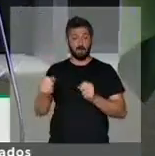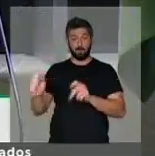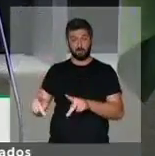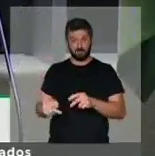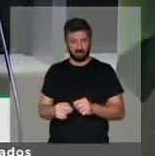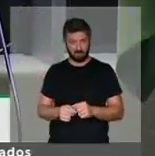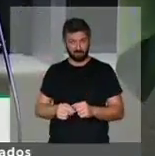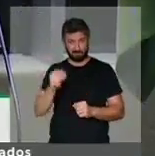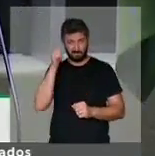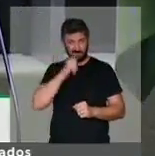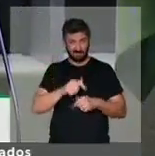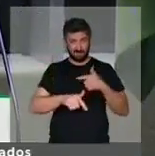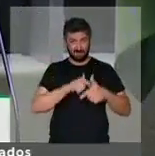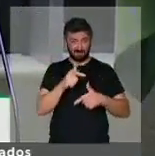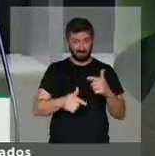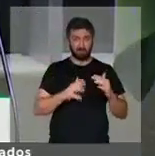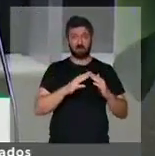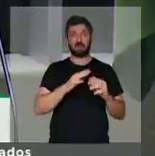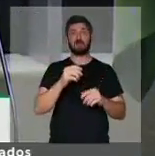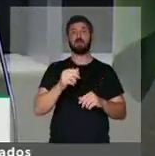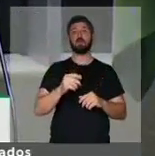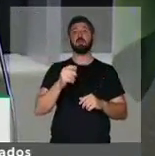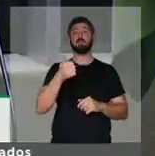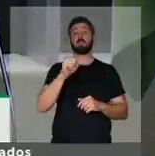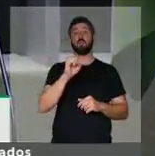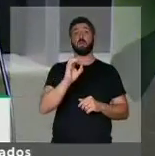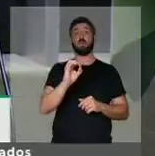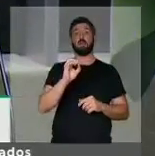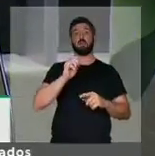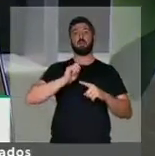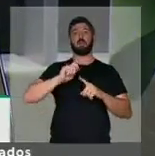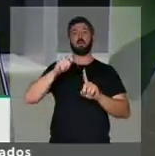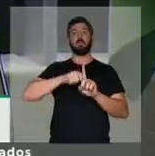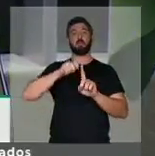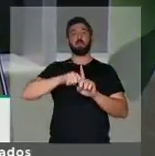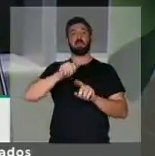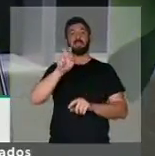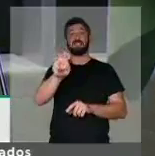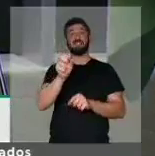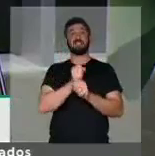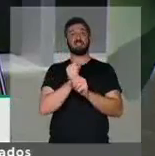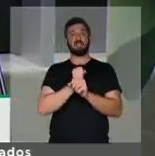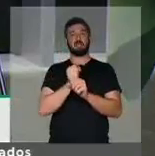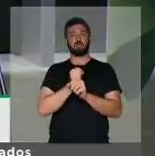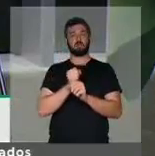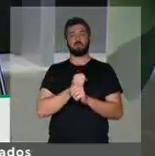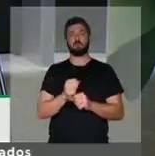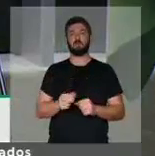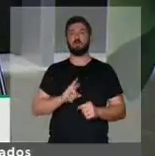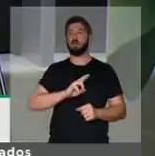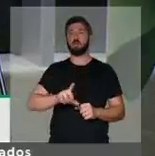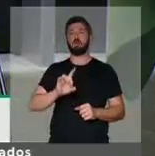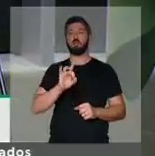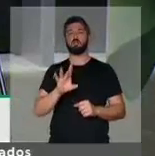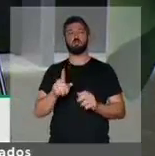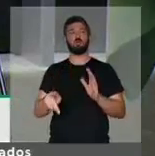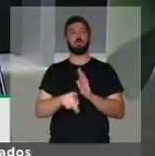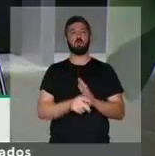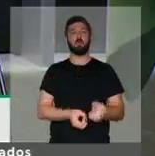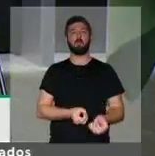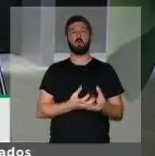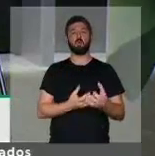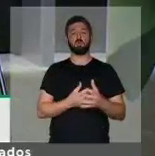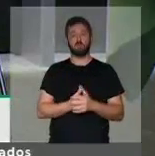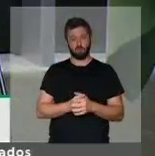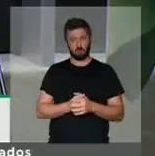familiares terão que contribuir por 180 meses, 15 anos, em vez de recolher sobre a